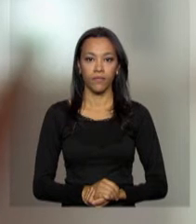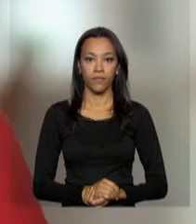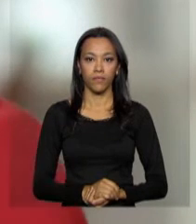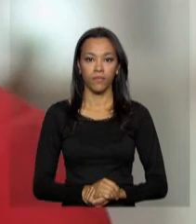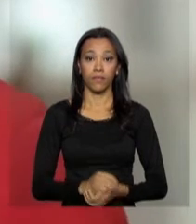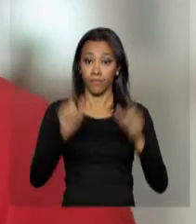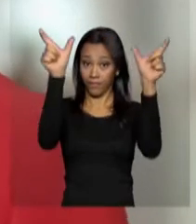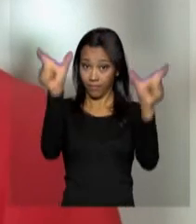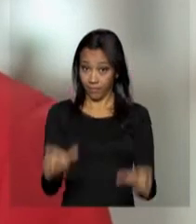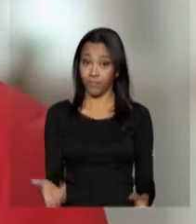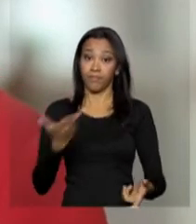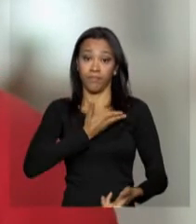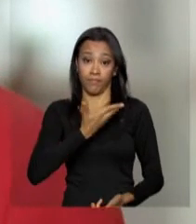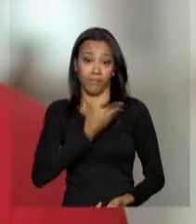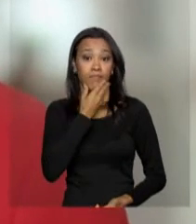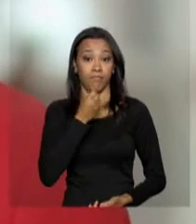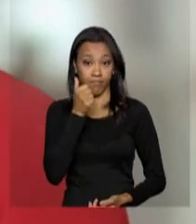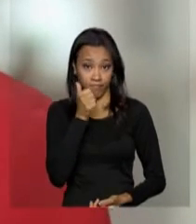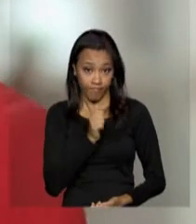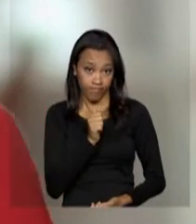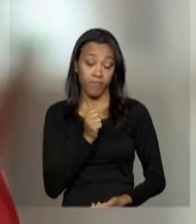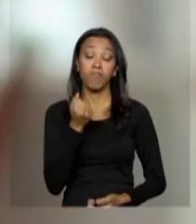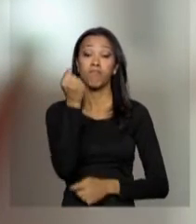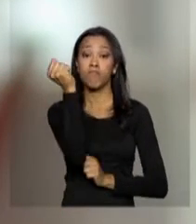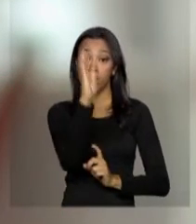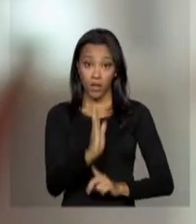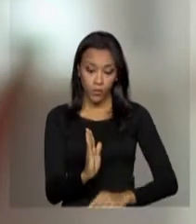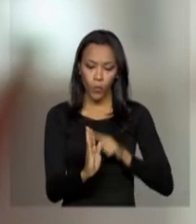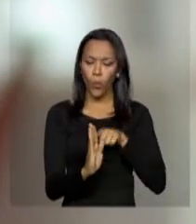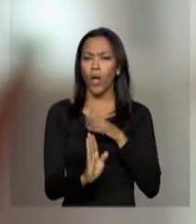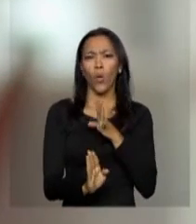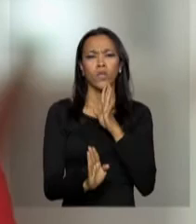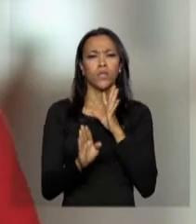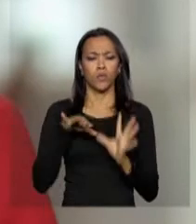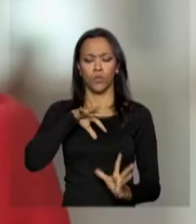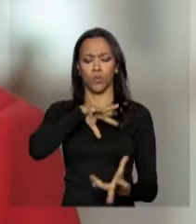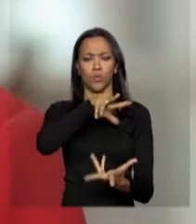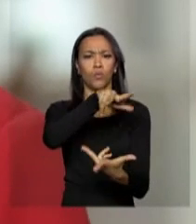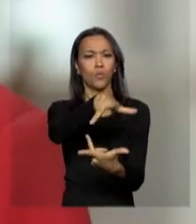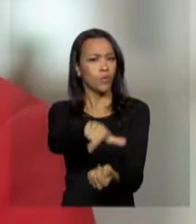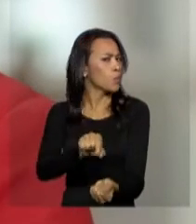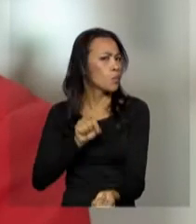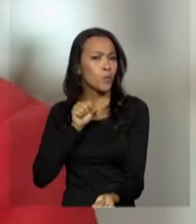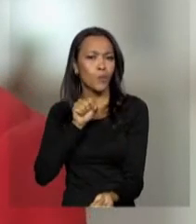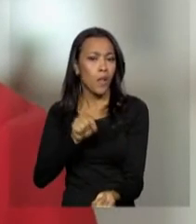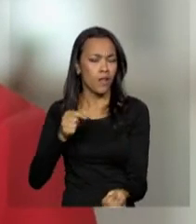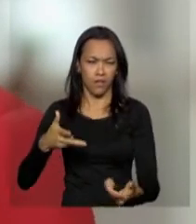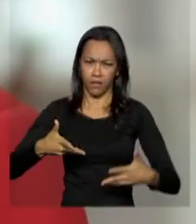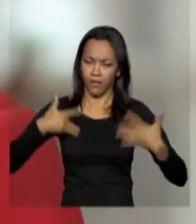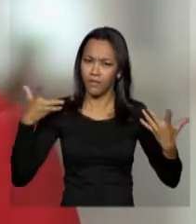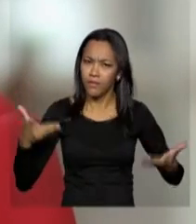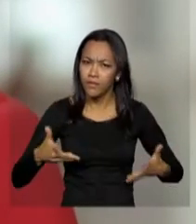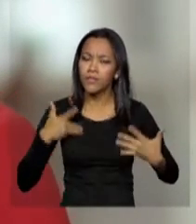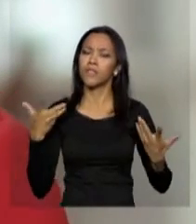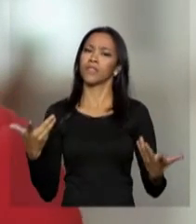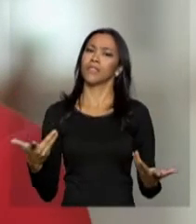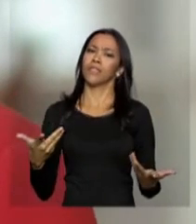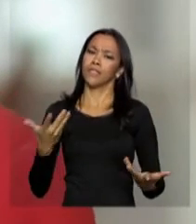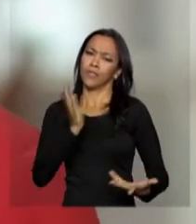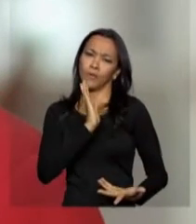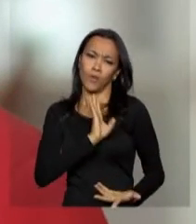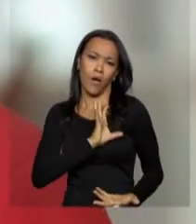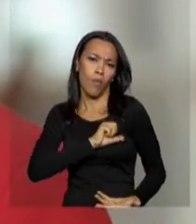meus amigos e minhas amigas o brasil é mundialmente conhecido pela alegria e pela fraternidade